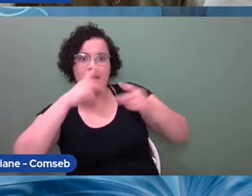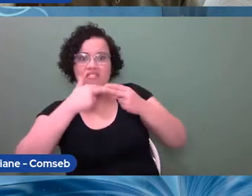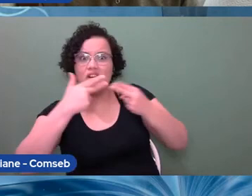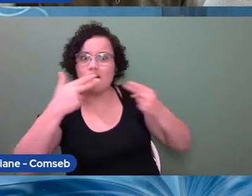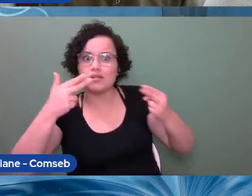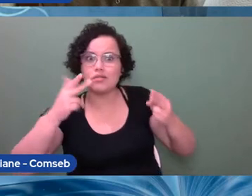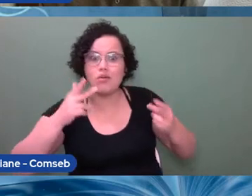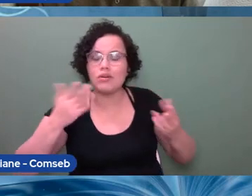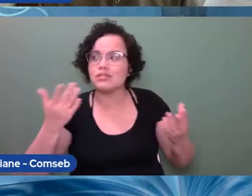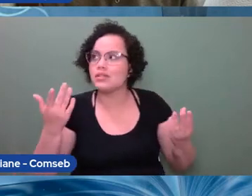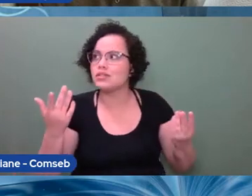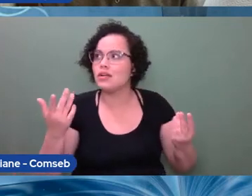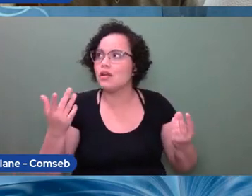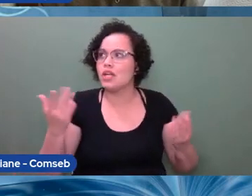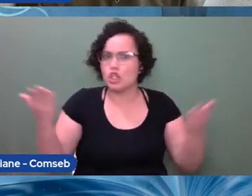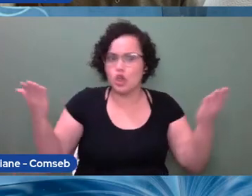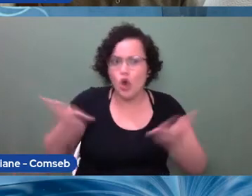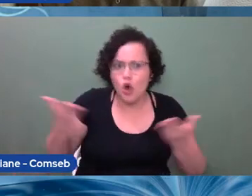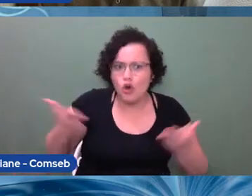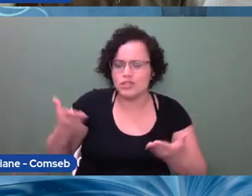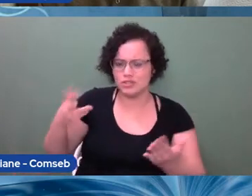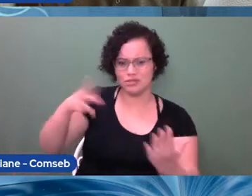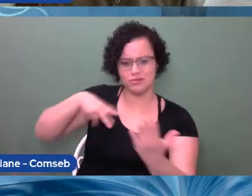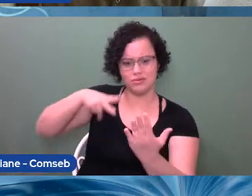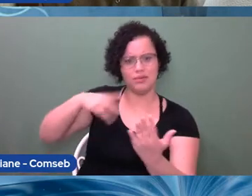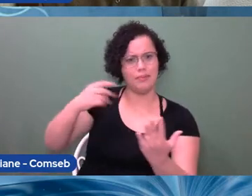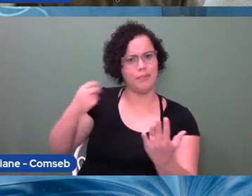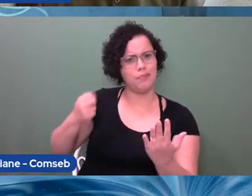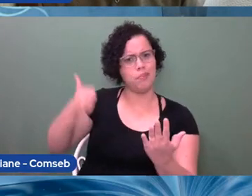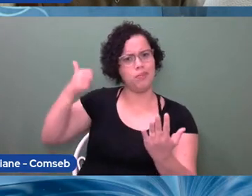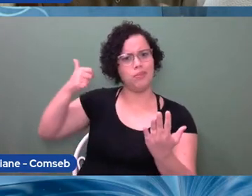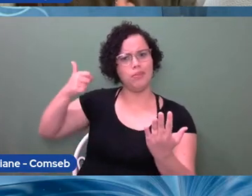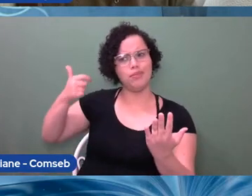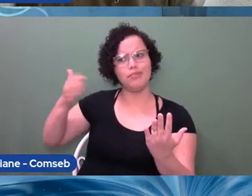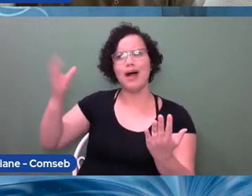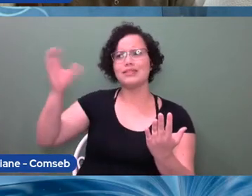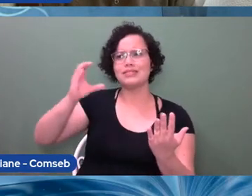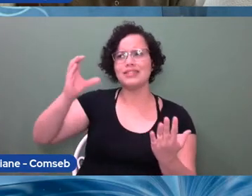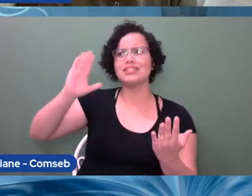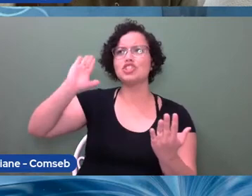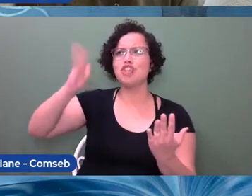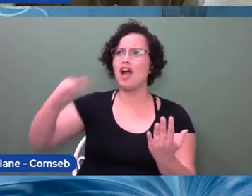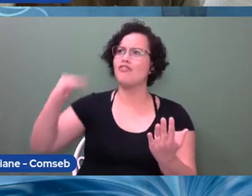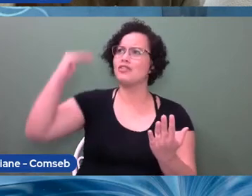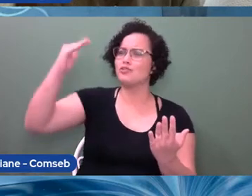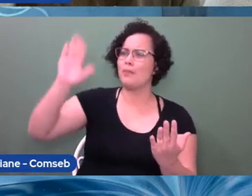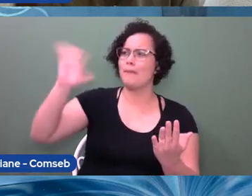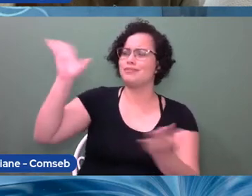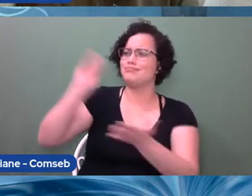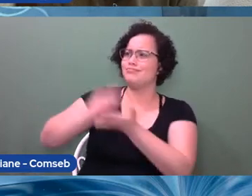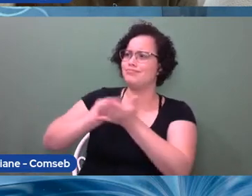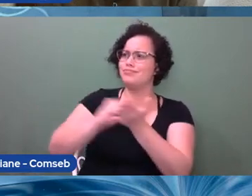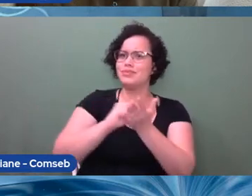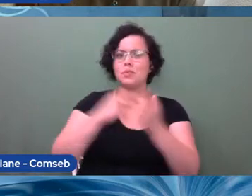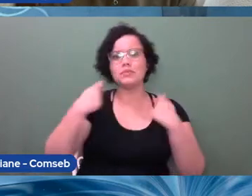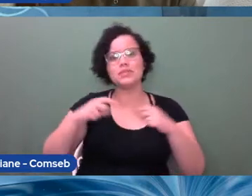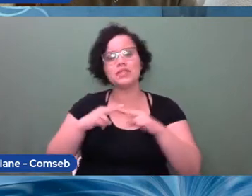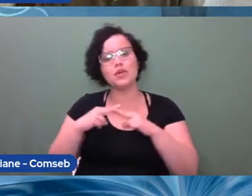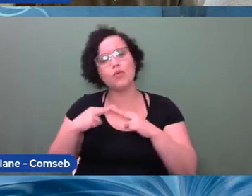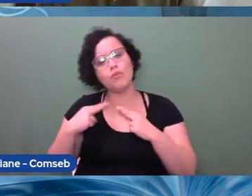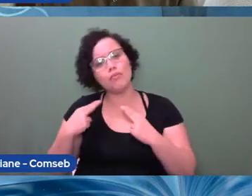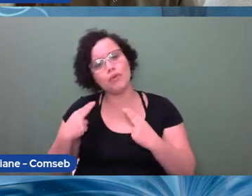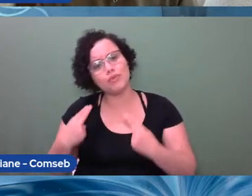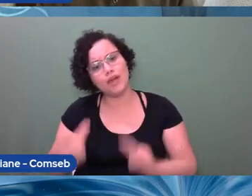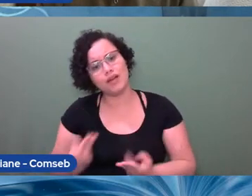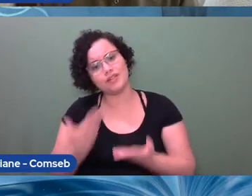dificuldade de compreender, até hoje, com o avanço que a ciência já nos deu. Isso. Então, é preciso ter humildade para